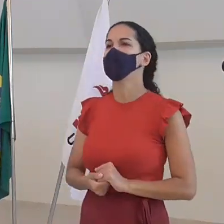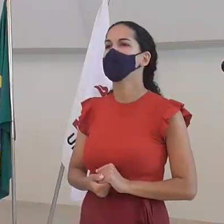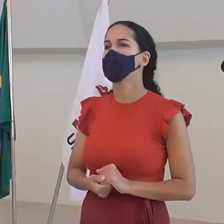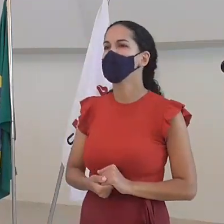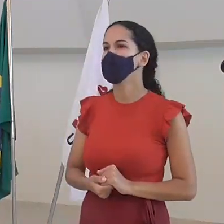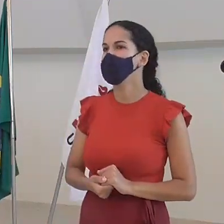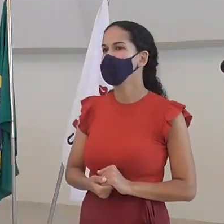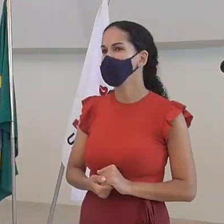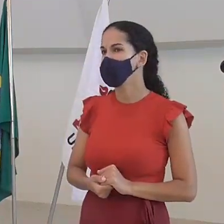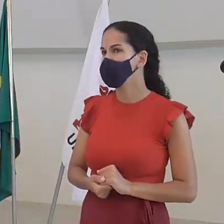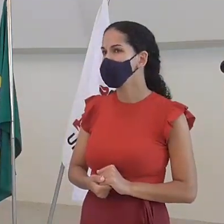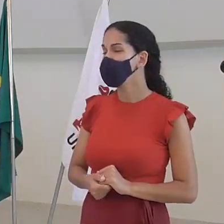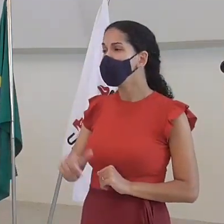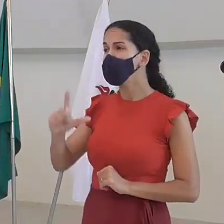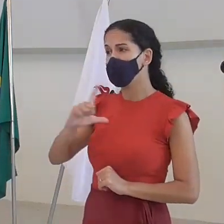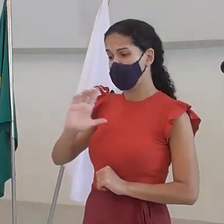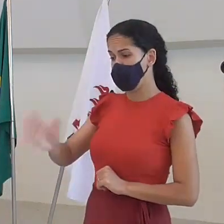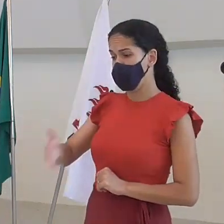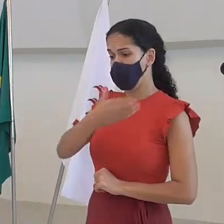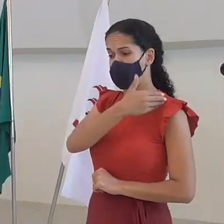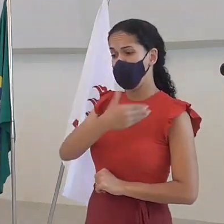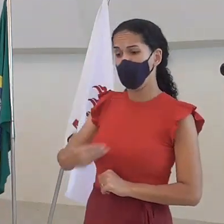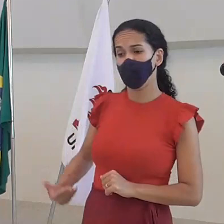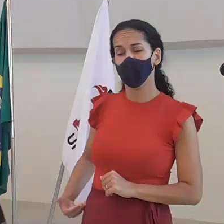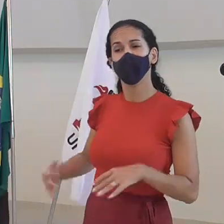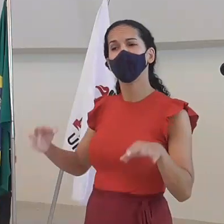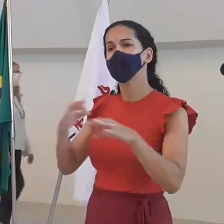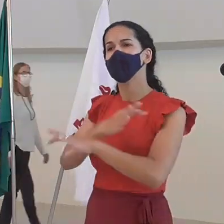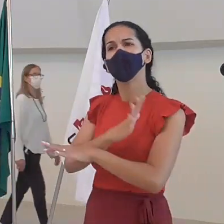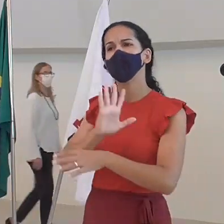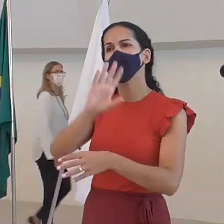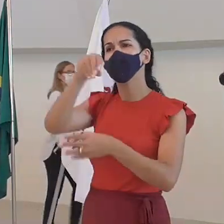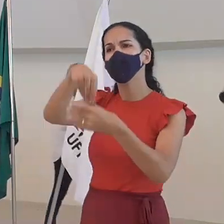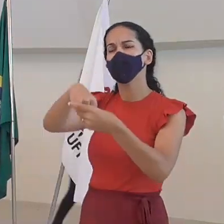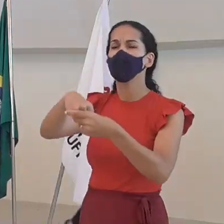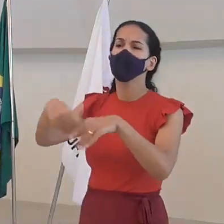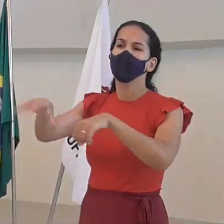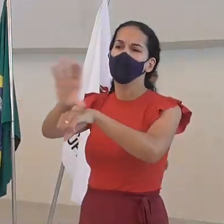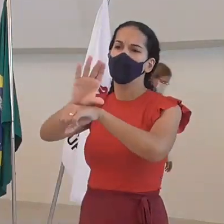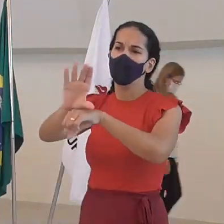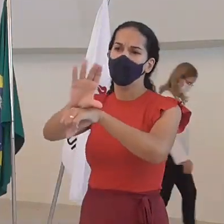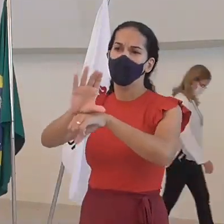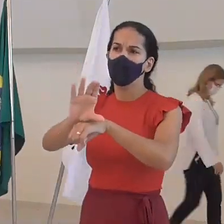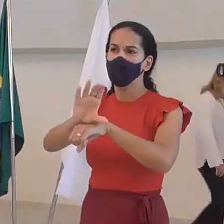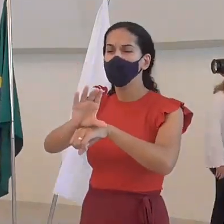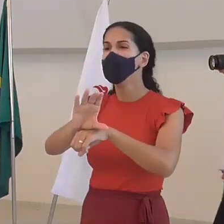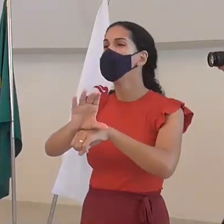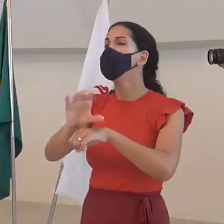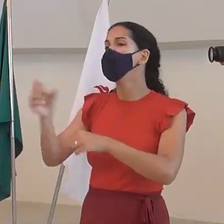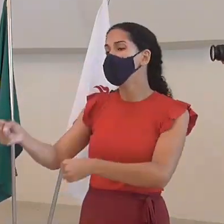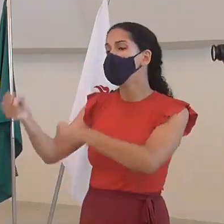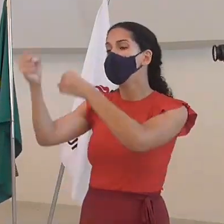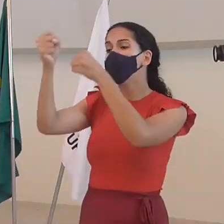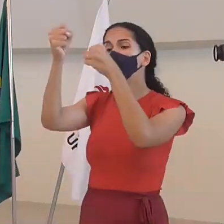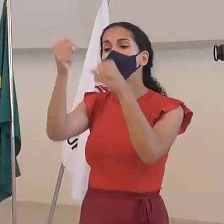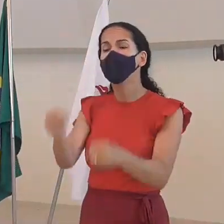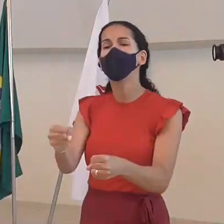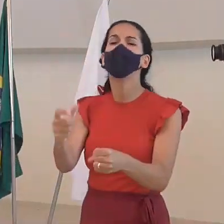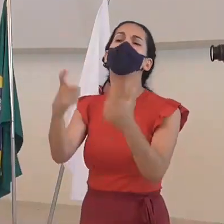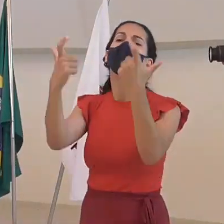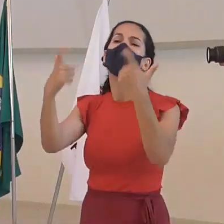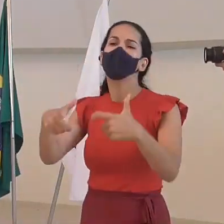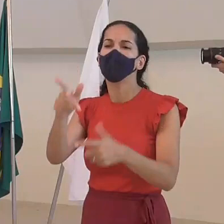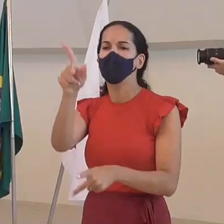A lição de Gofredo está estampada em nossa Constituição. Todo poder emana do povo, que